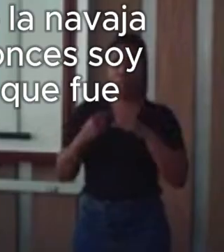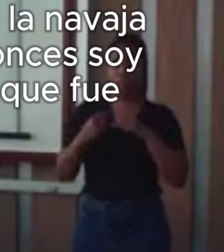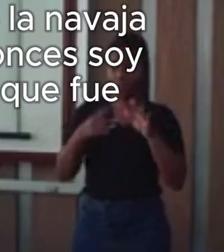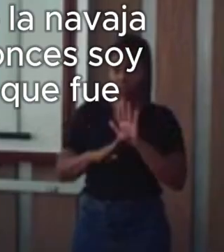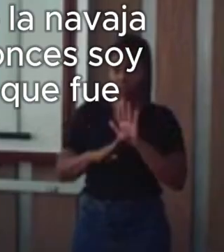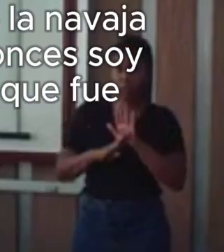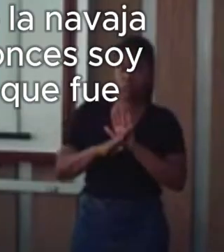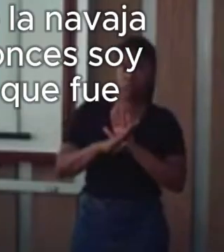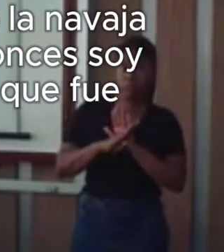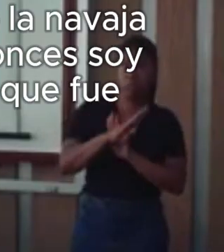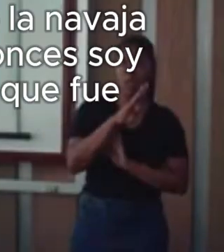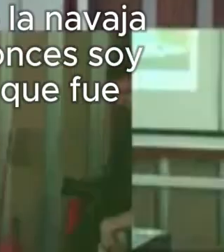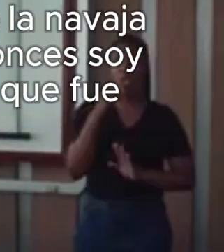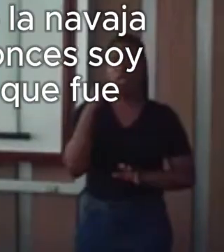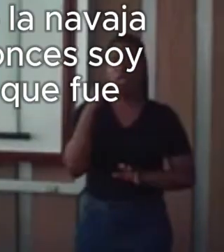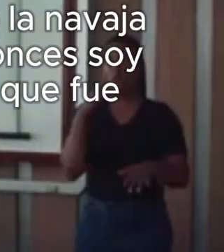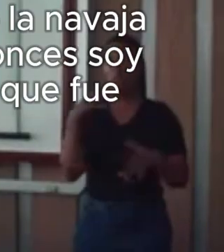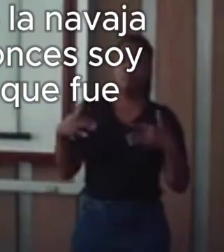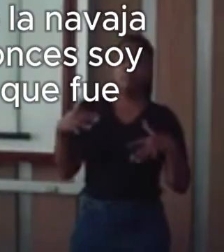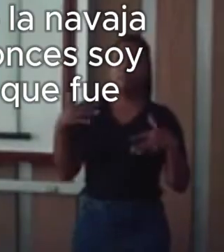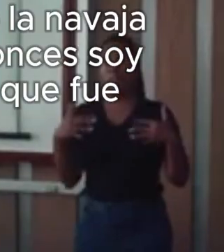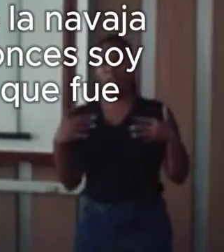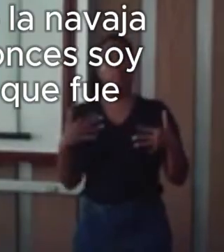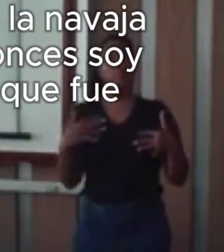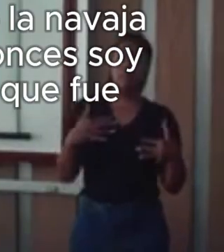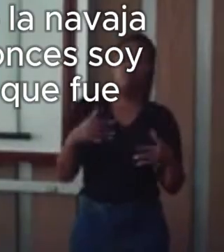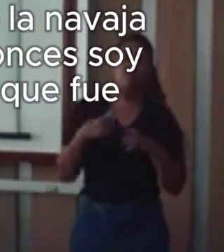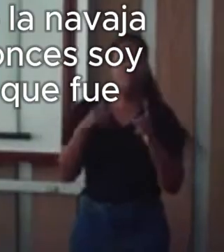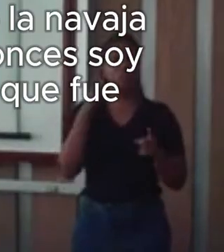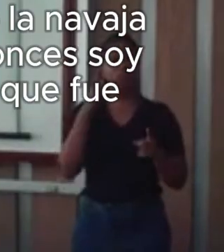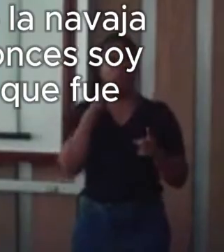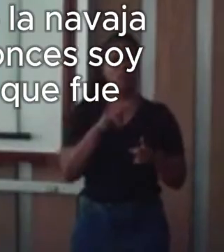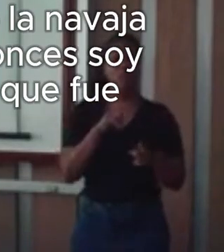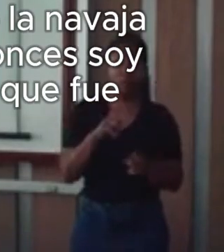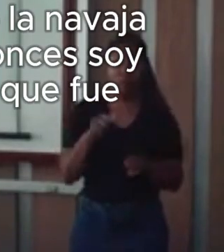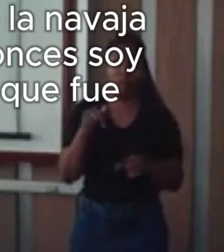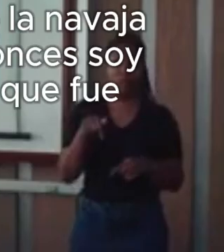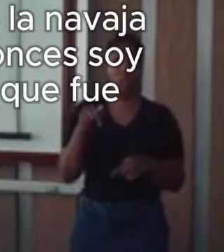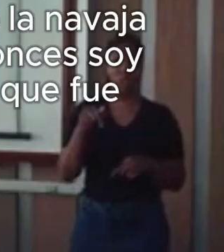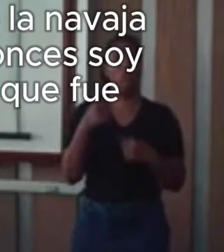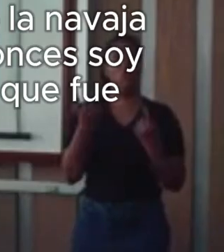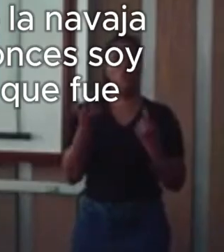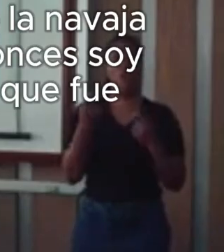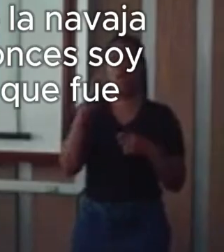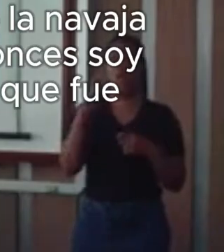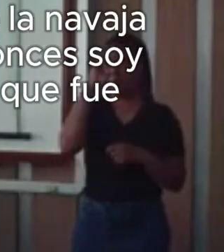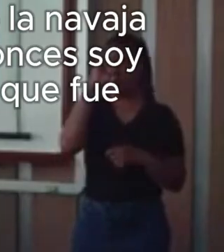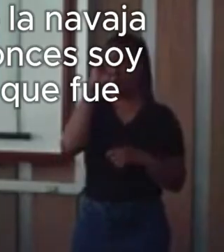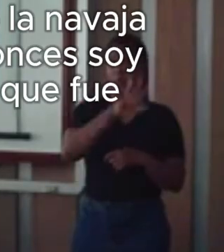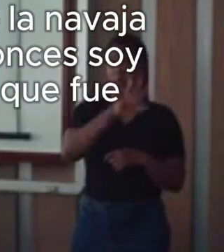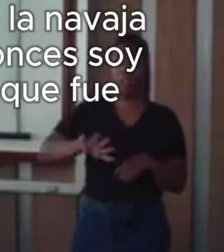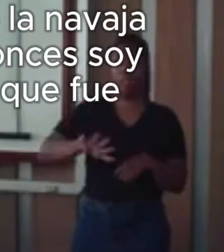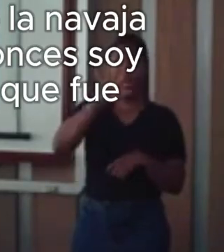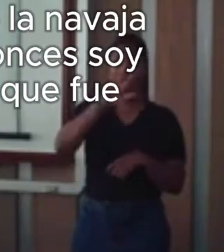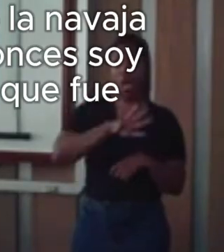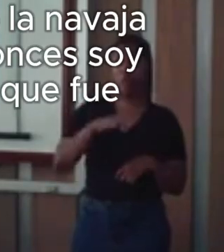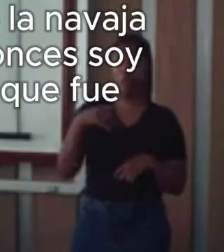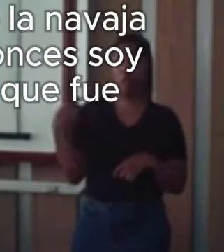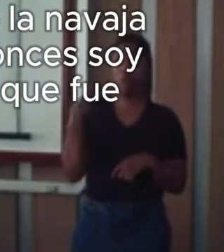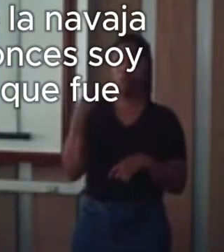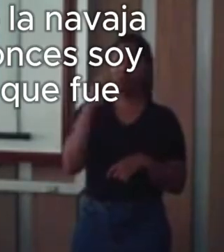meio no fio da navalha, mas, de modo geral, os hospitais não ficaram sem anestésico. Então, eu sou super